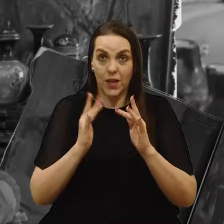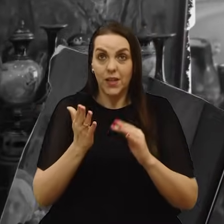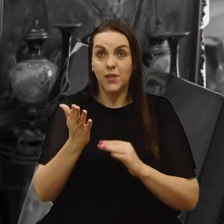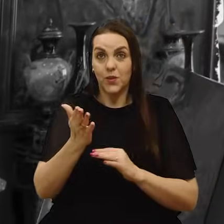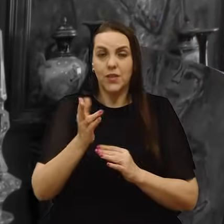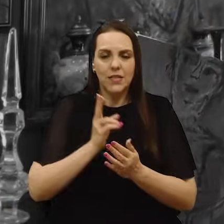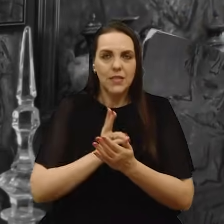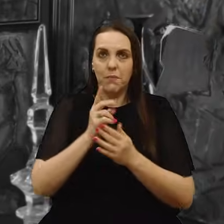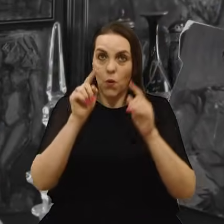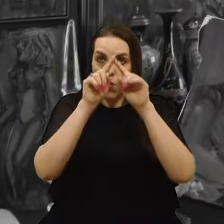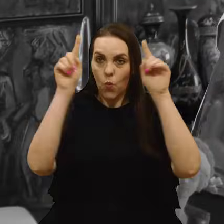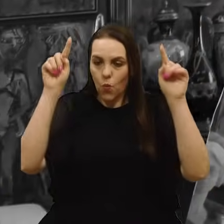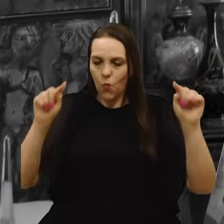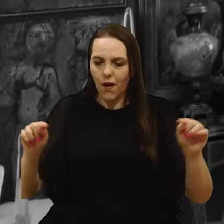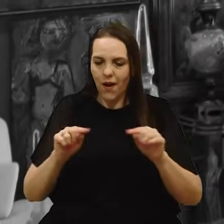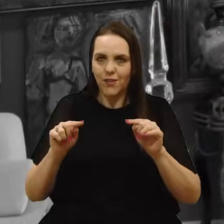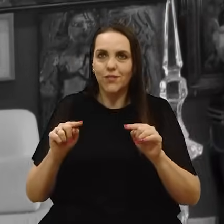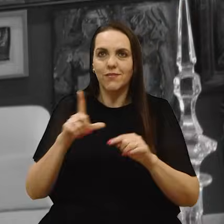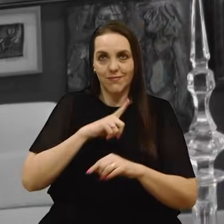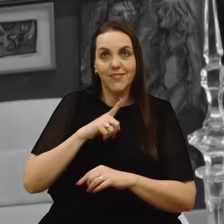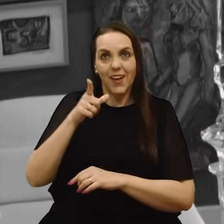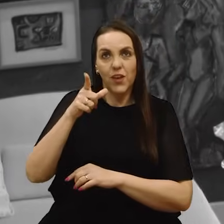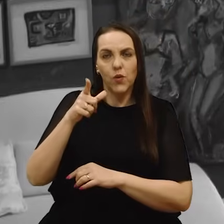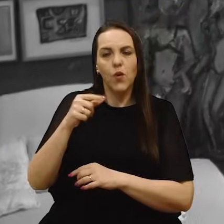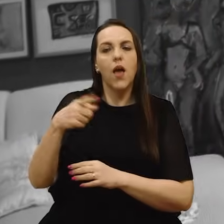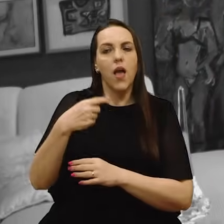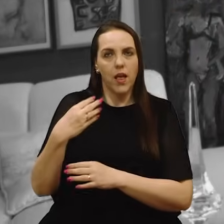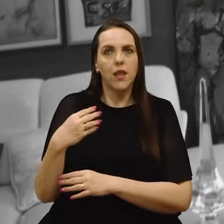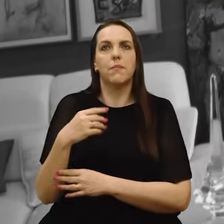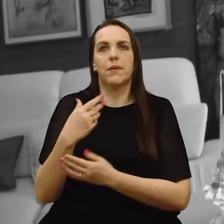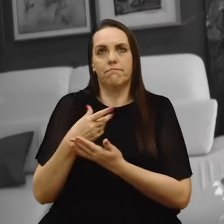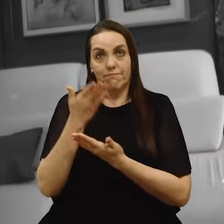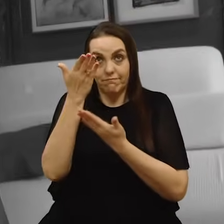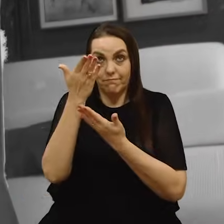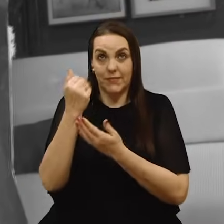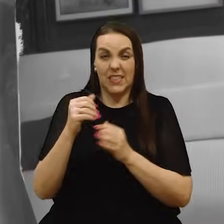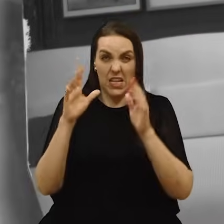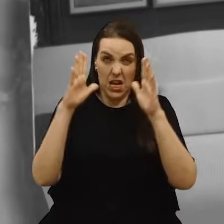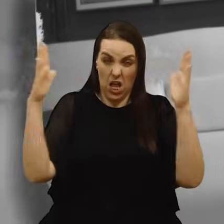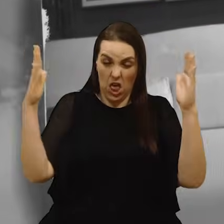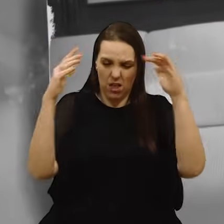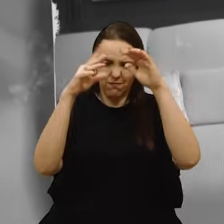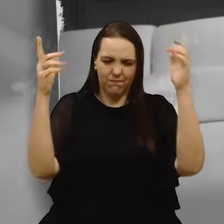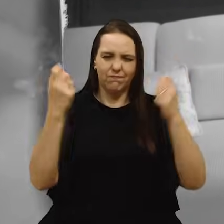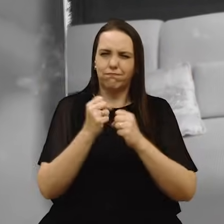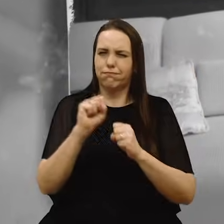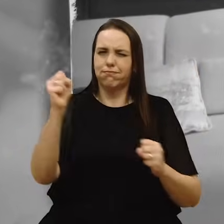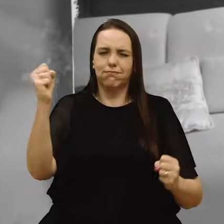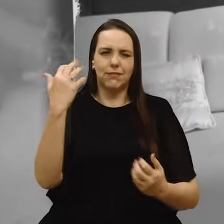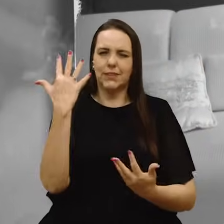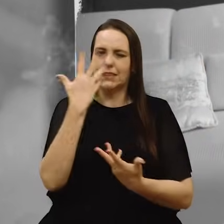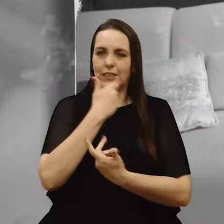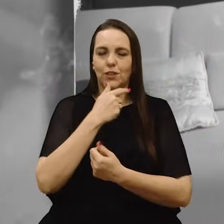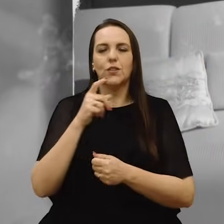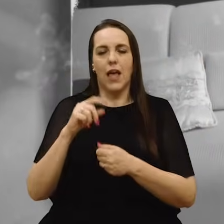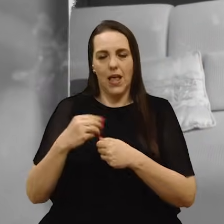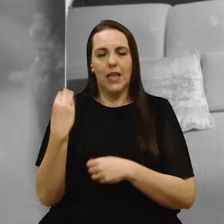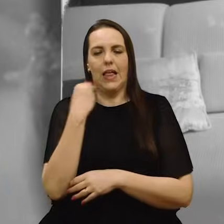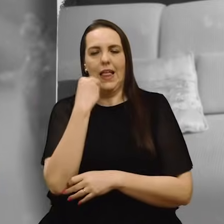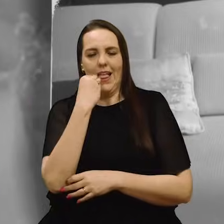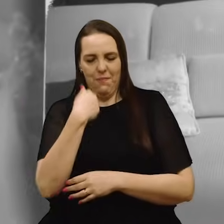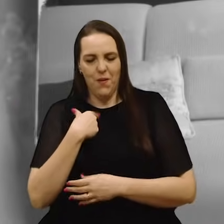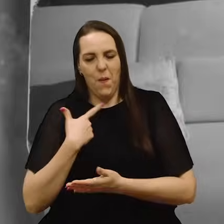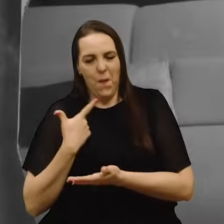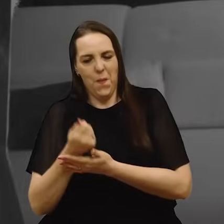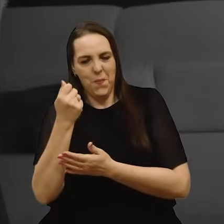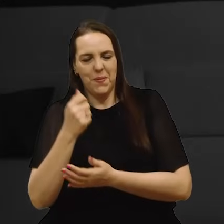amigo, eu tinha contato com ele, e todos esses quadros que eu tenho dele, Ele que aquele quadro lá, grande e